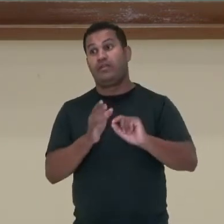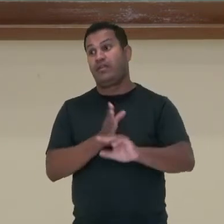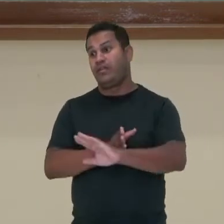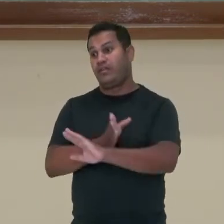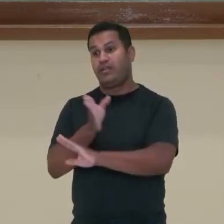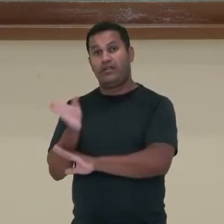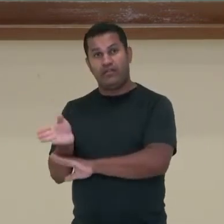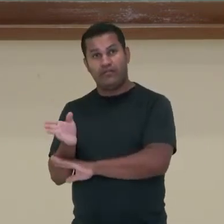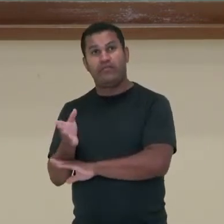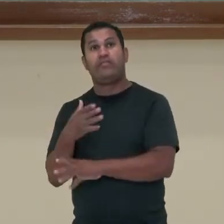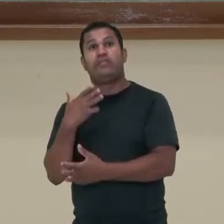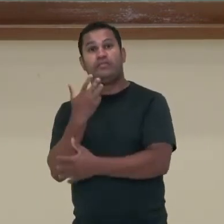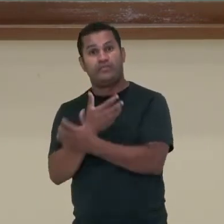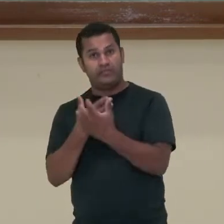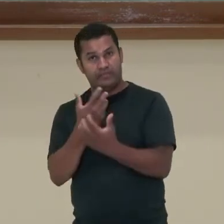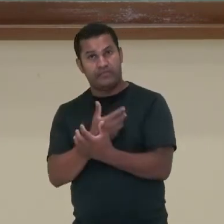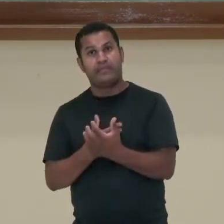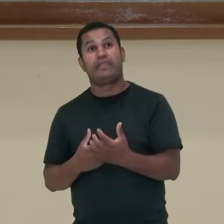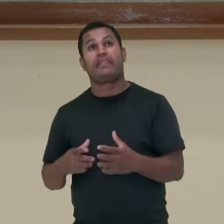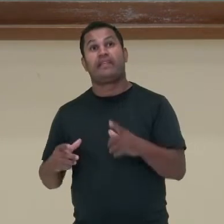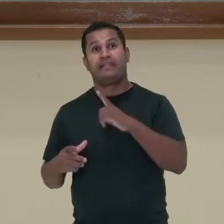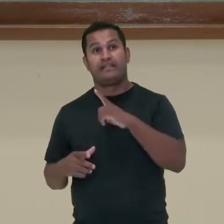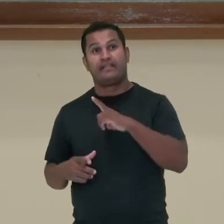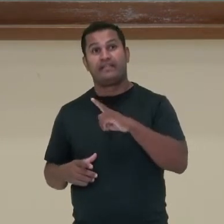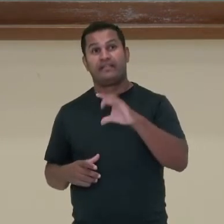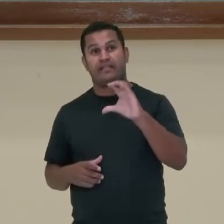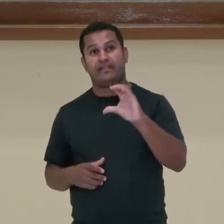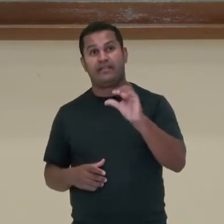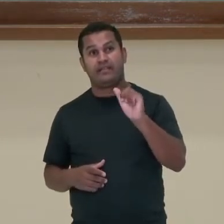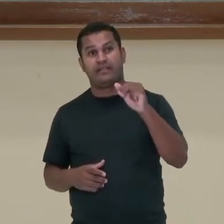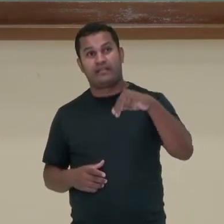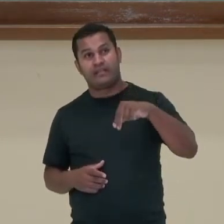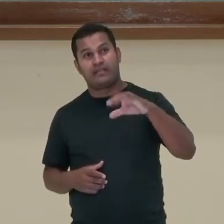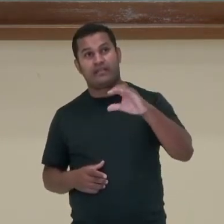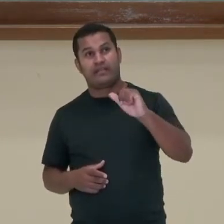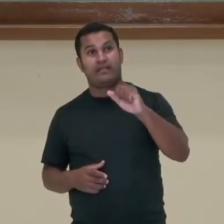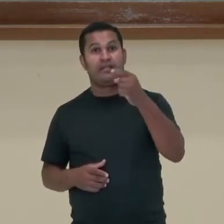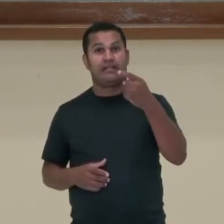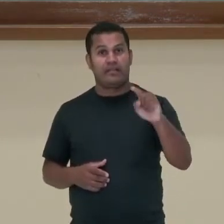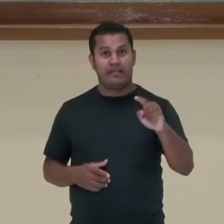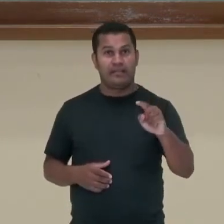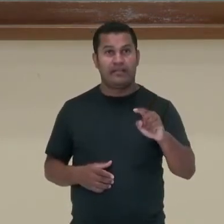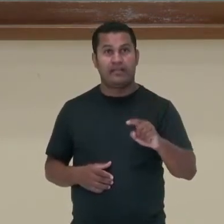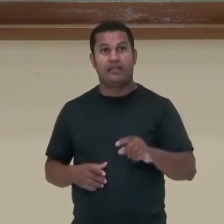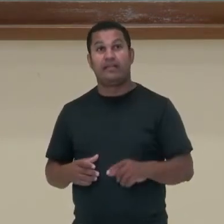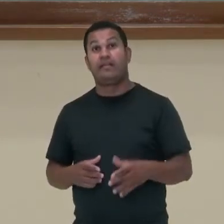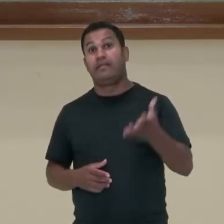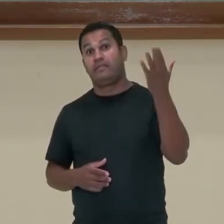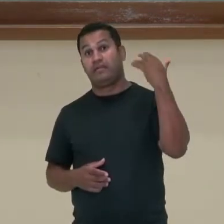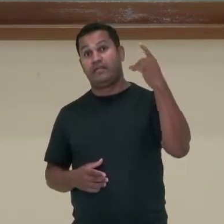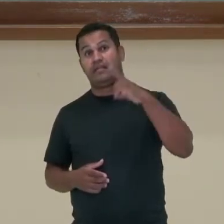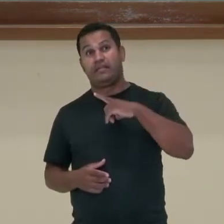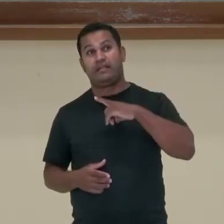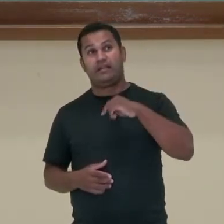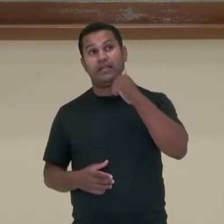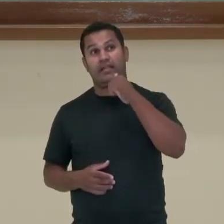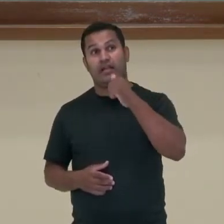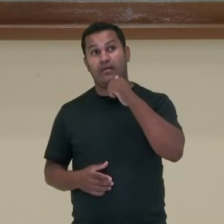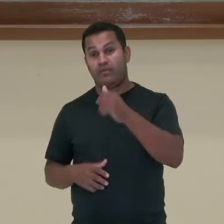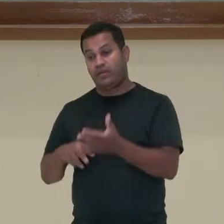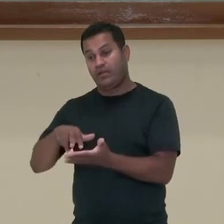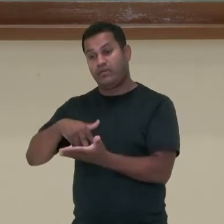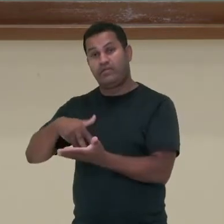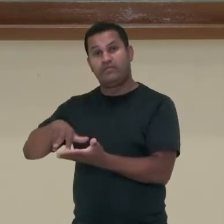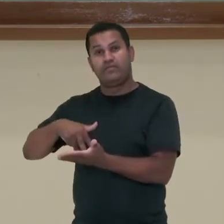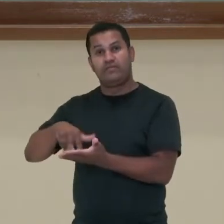Nesse momento do Cancan, a mulher ela tinha a liberdade de dançar improvisando, uma coisa que só o homem fazia. Era chamada de charrou.